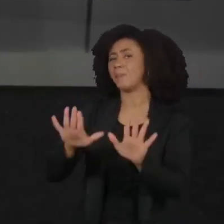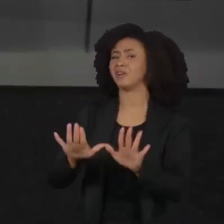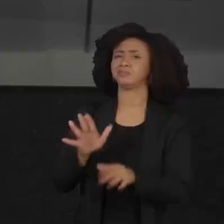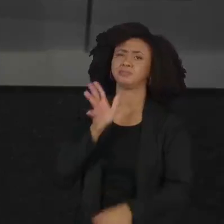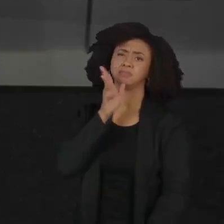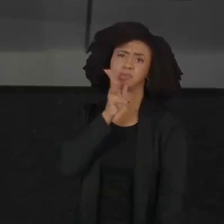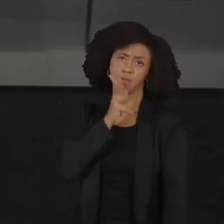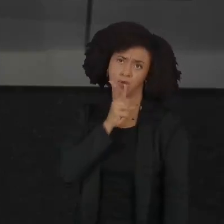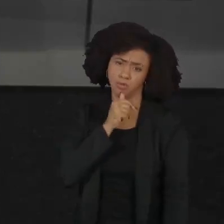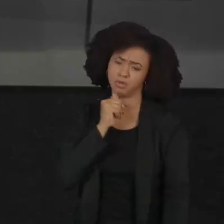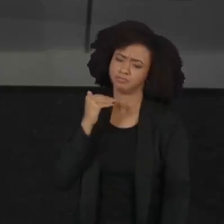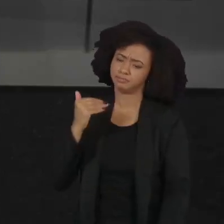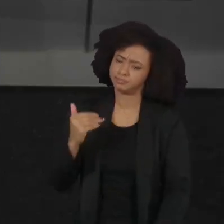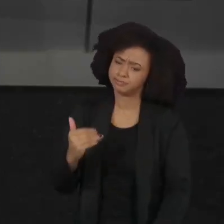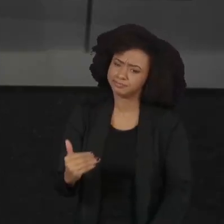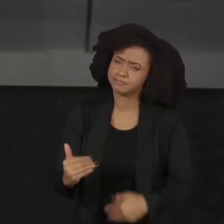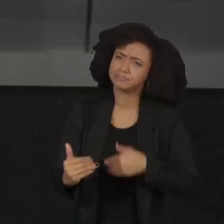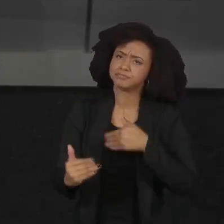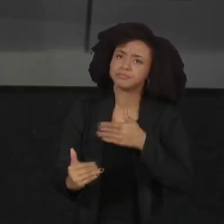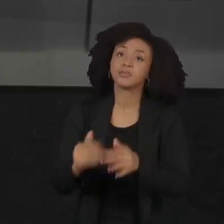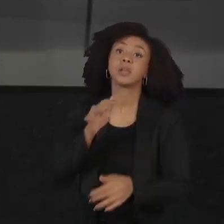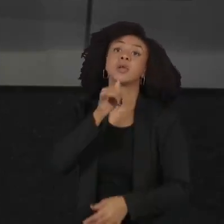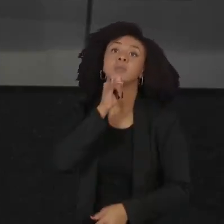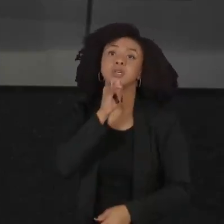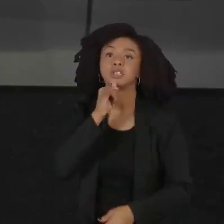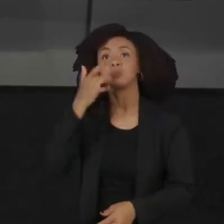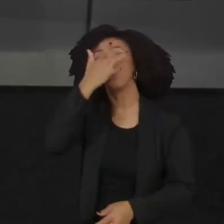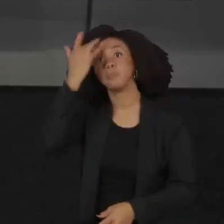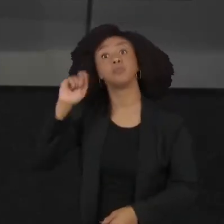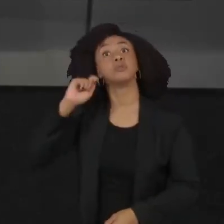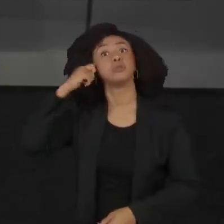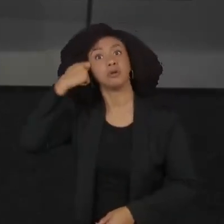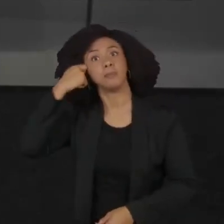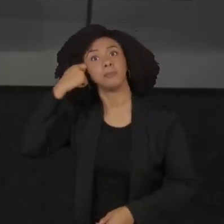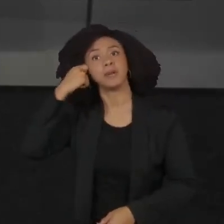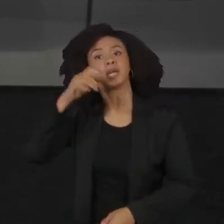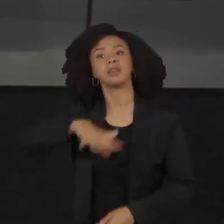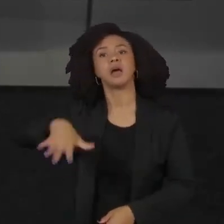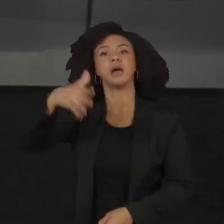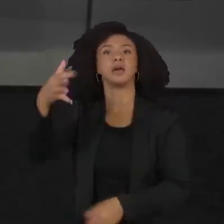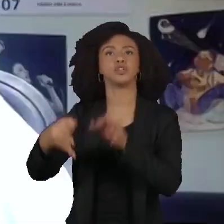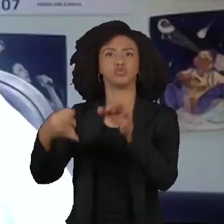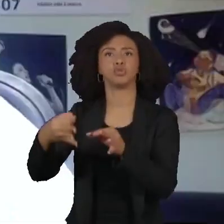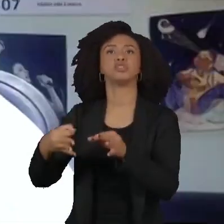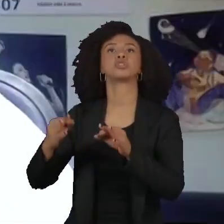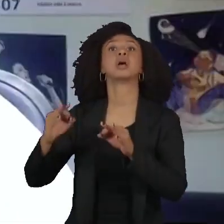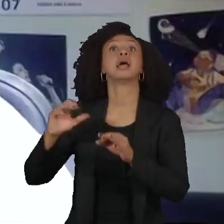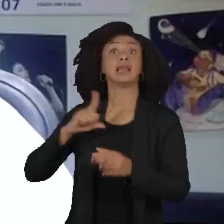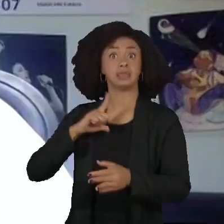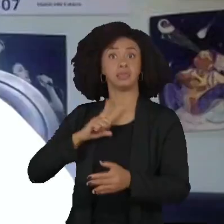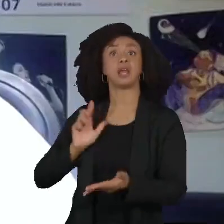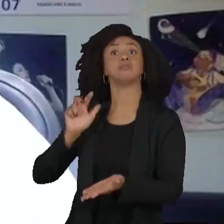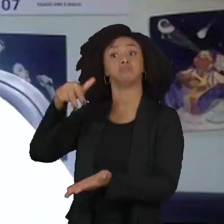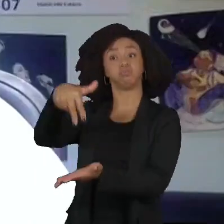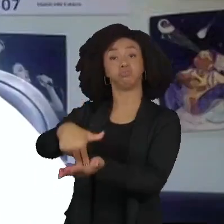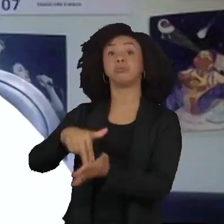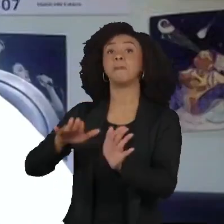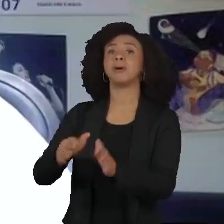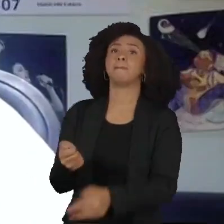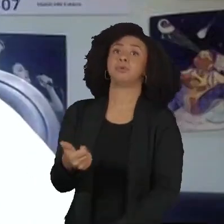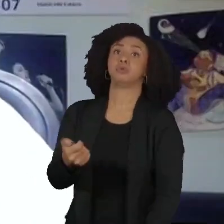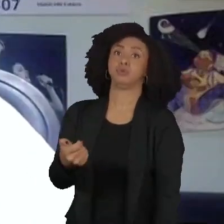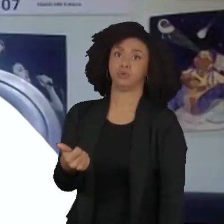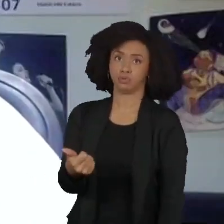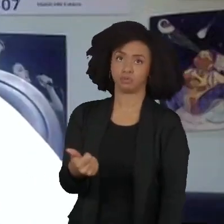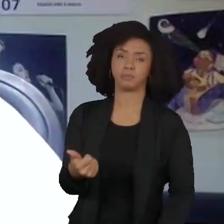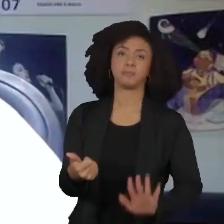Tá? O número de pessoas negras, por exemplo, que ocupam os aparatos jurídicos, embora tenha avançado, ainda é pequeno. E nós temos